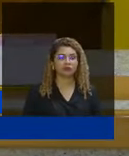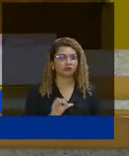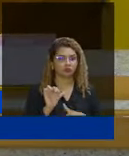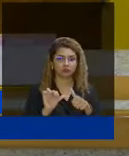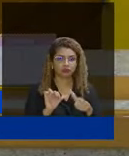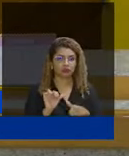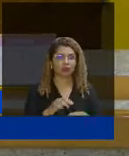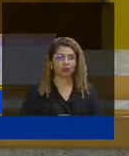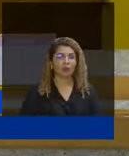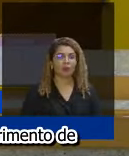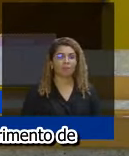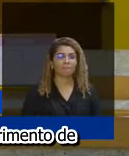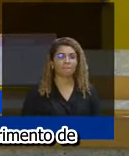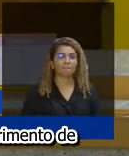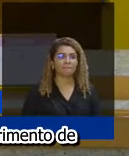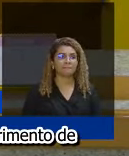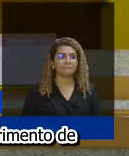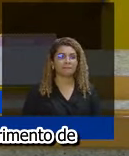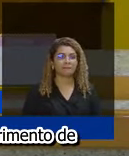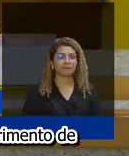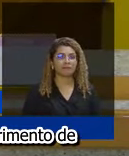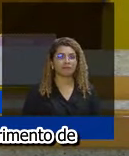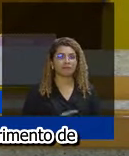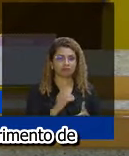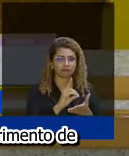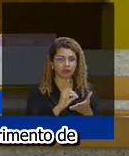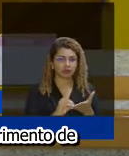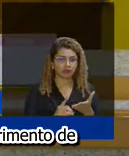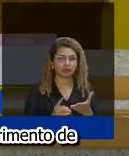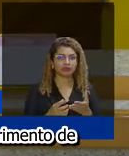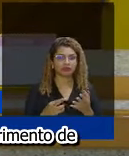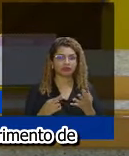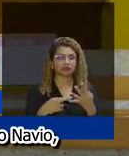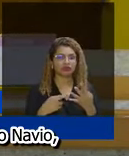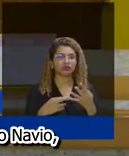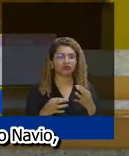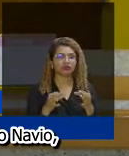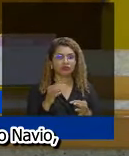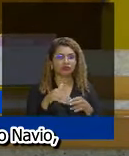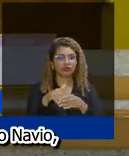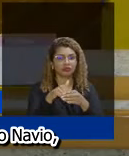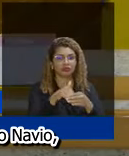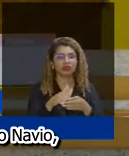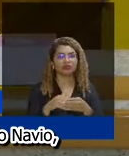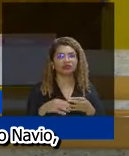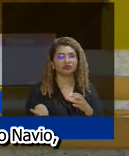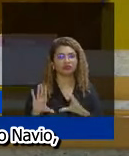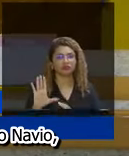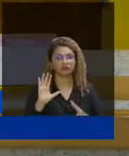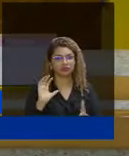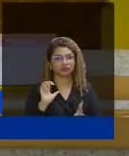não. O embargo de declaração no recurso eleitoral no requerimento de registro de candidatura